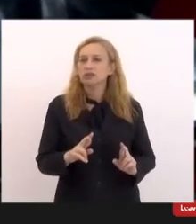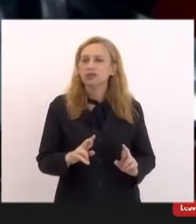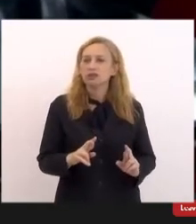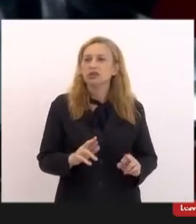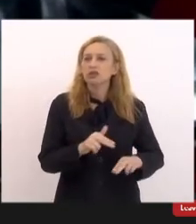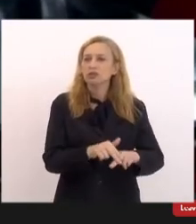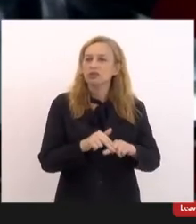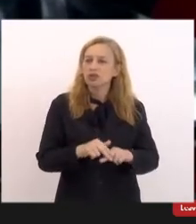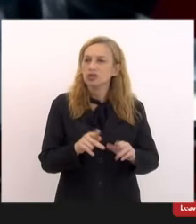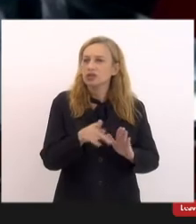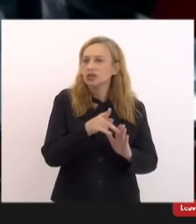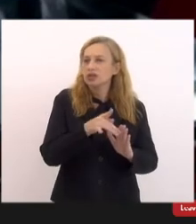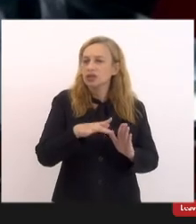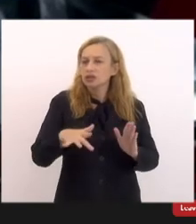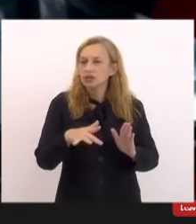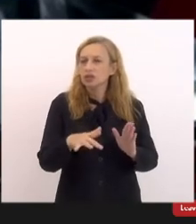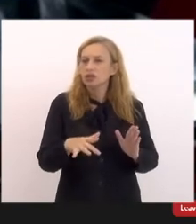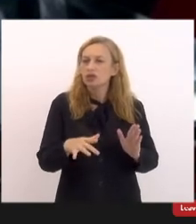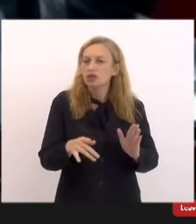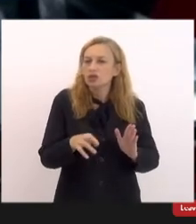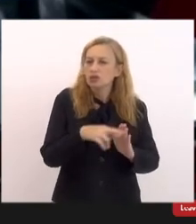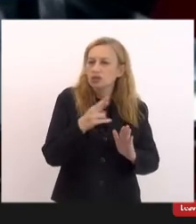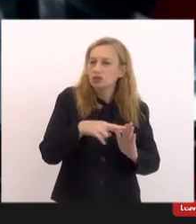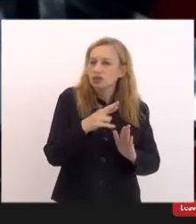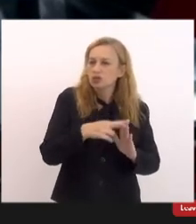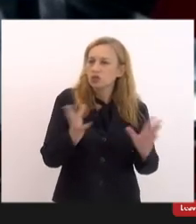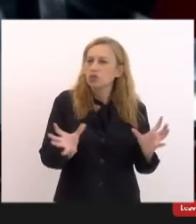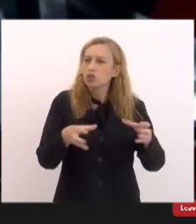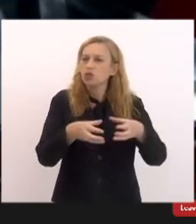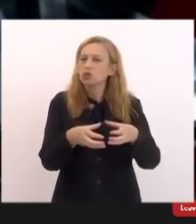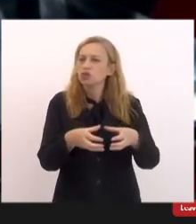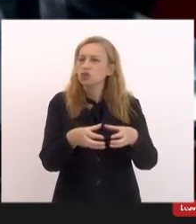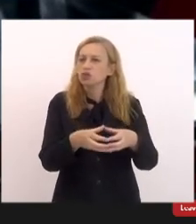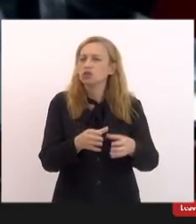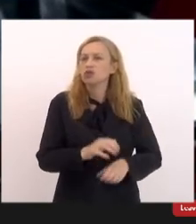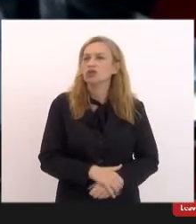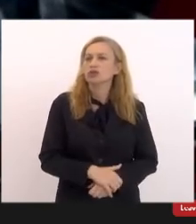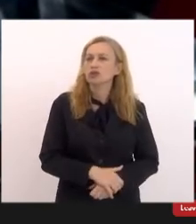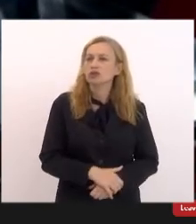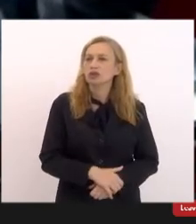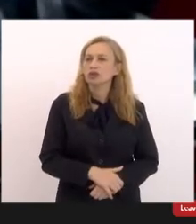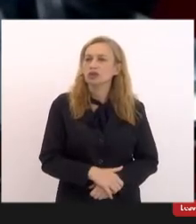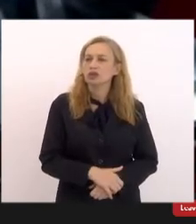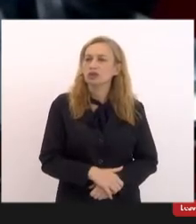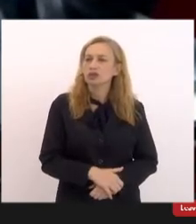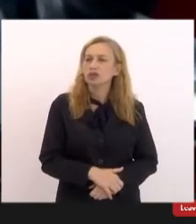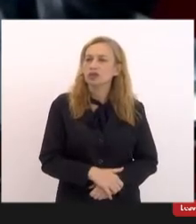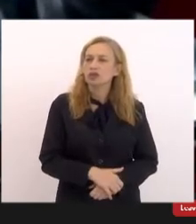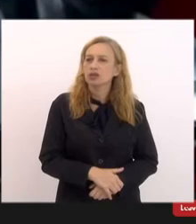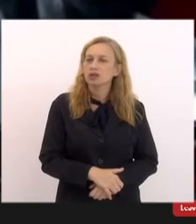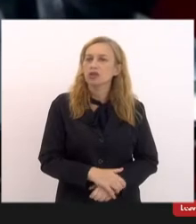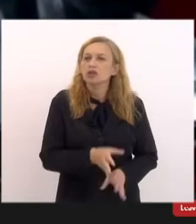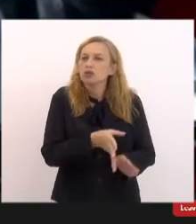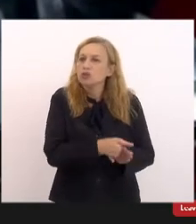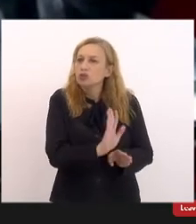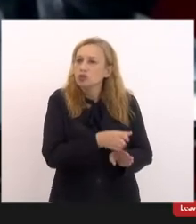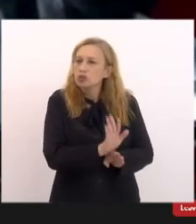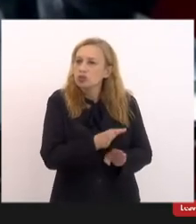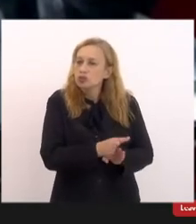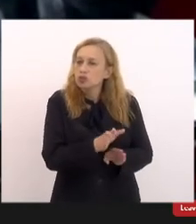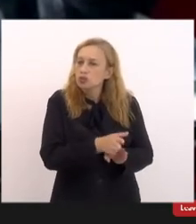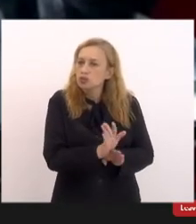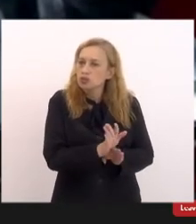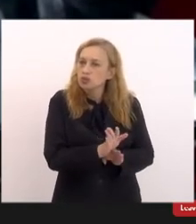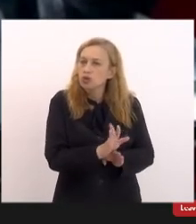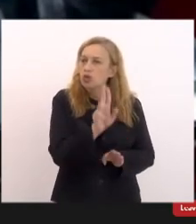da resolução conjunta, SEDUC, SEDE, SECTE. As orientações quanto ao tipo